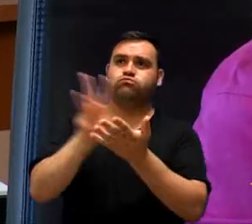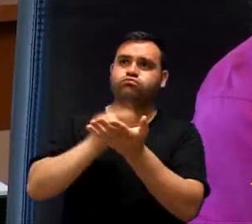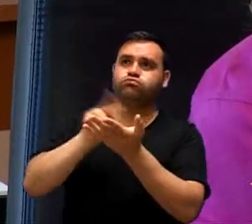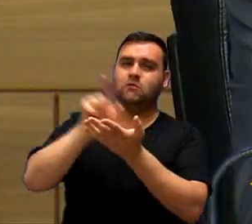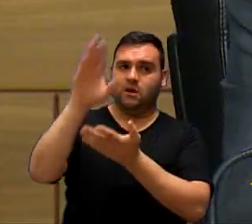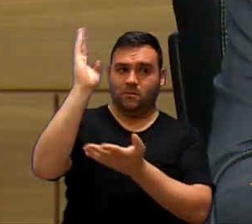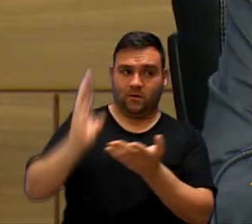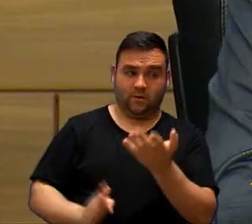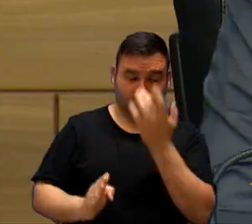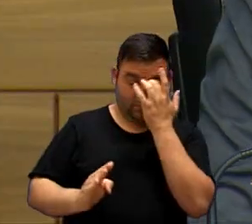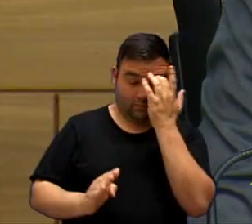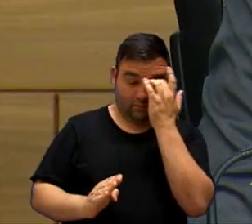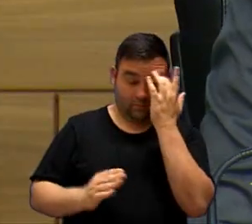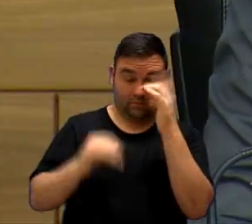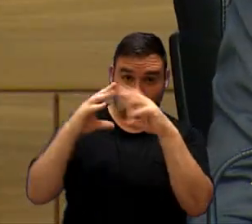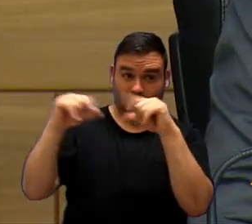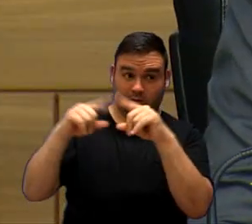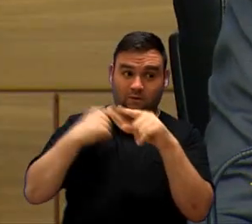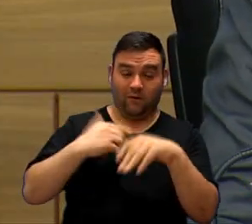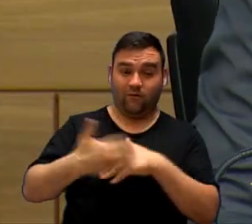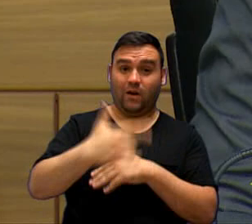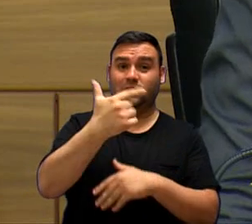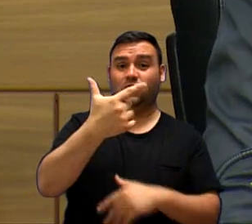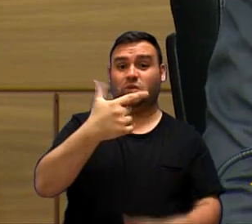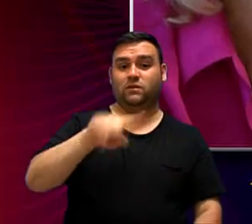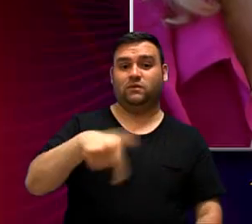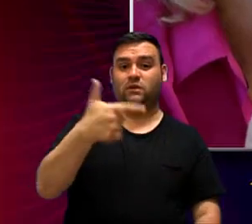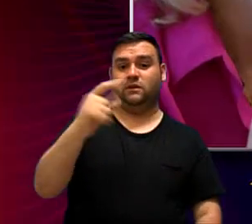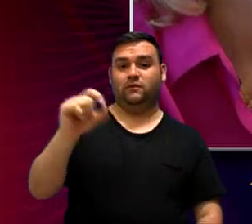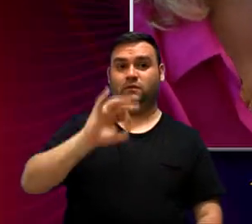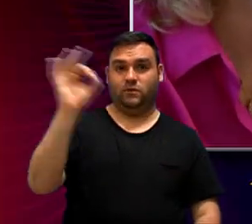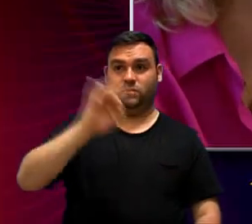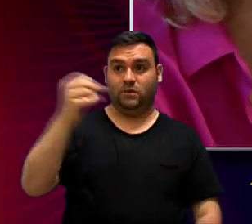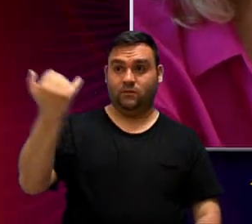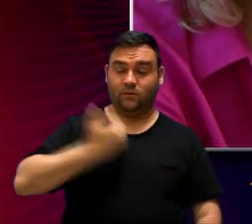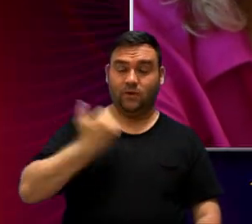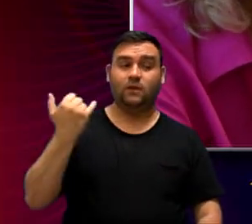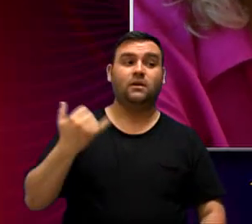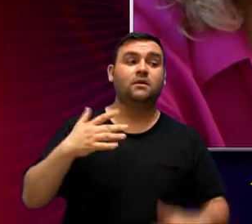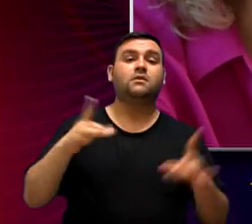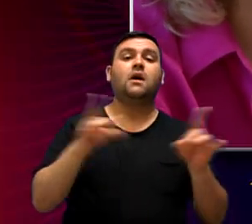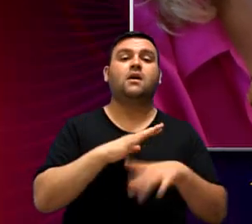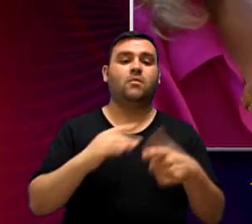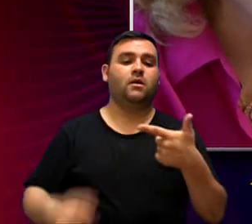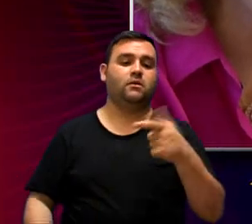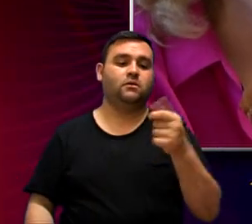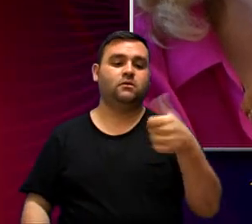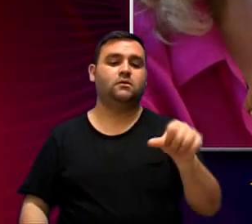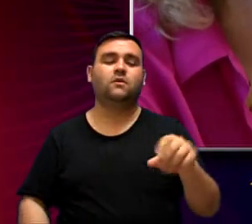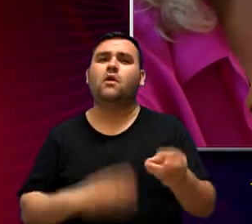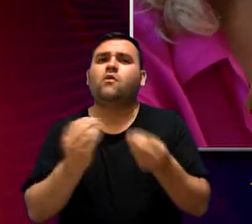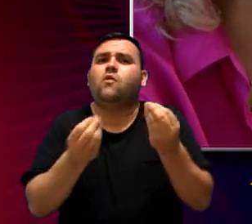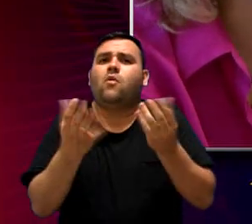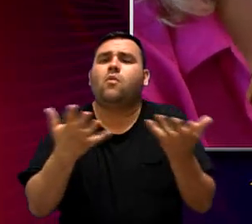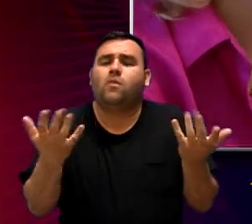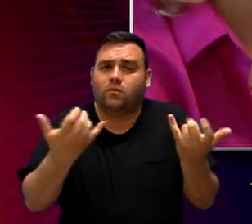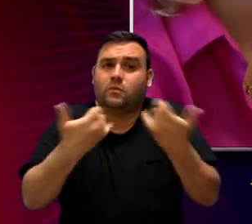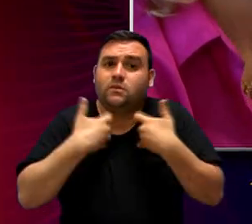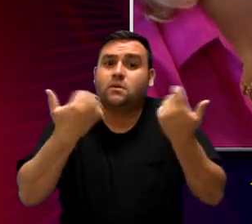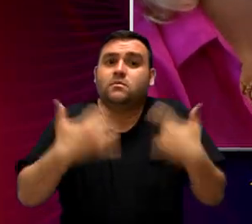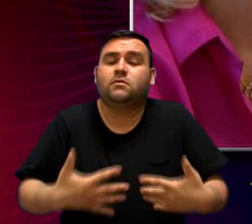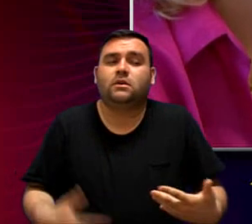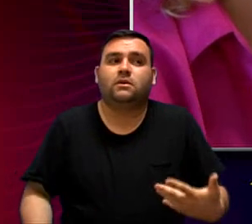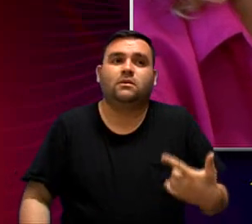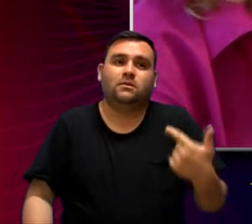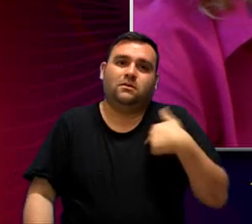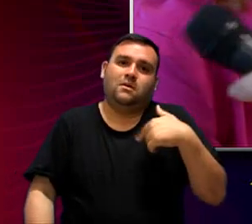federal está dizendo que o ano 2020 vai crescer 2,20%. E como é que nós vamos terminar 2019? Por favor, me diga uma luz